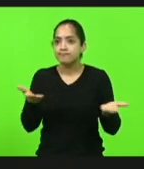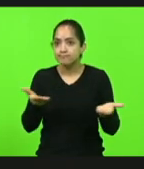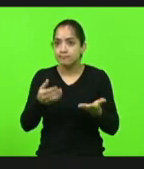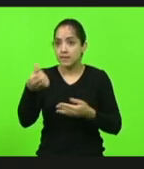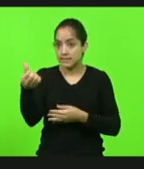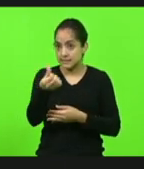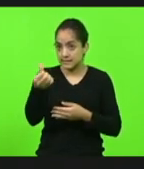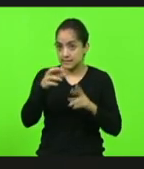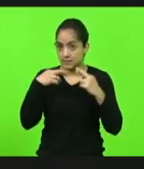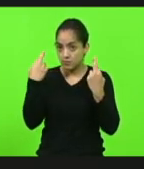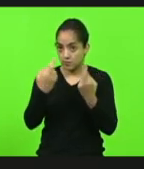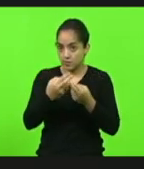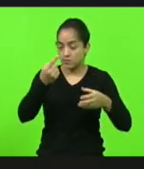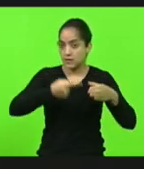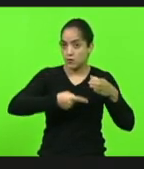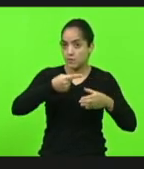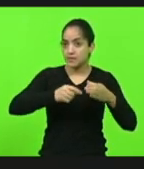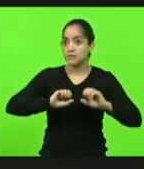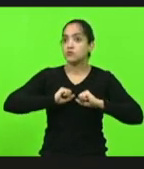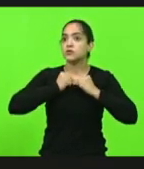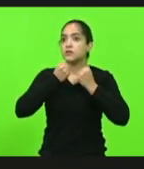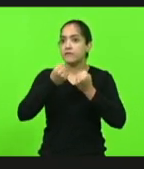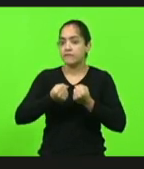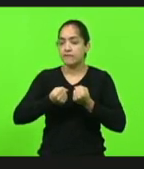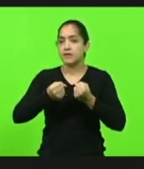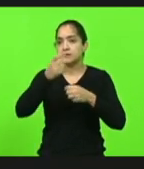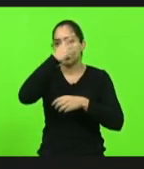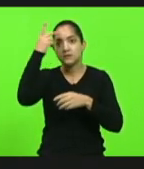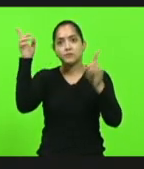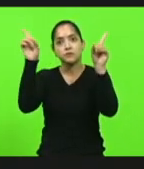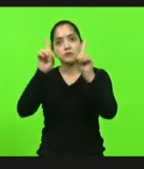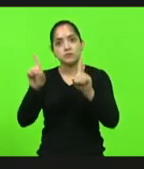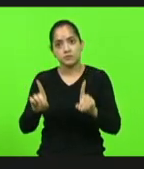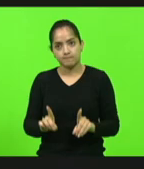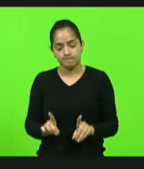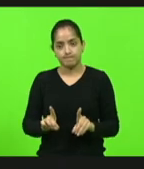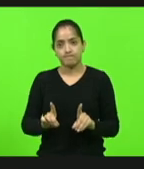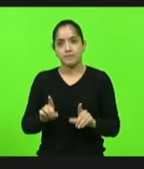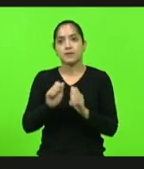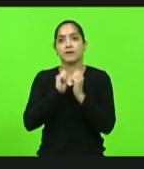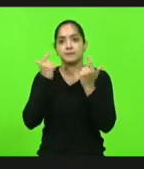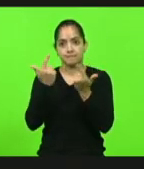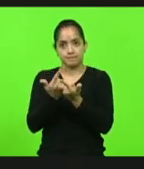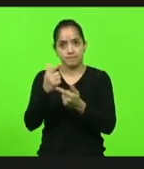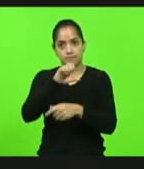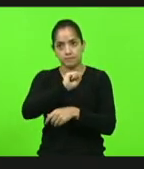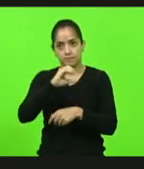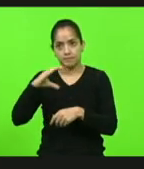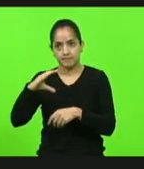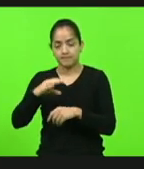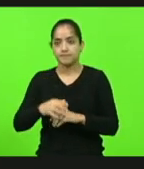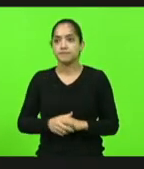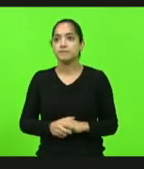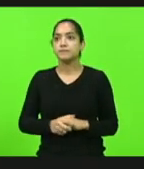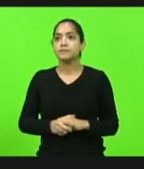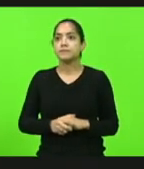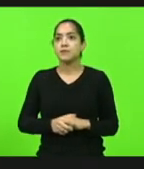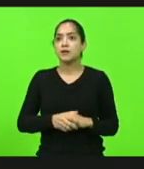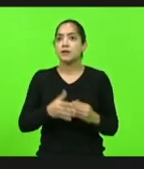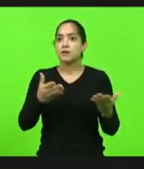reunião ordinária da comissão de defesa dos direitos da pessoa com deficiência da Assembleia Legislativa de Santa Catarina